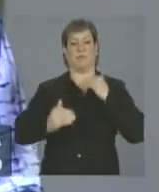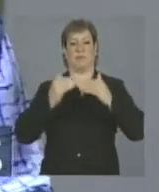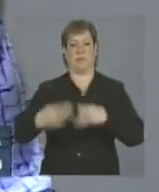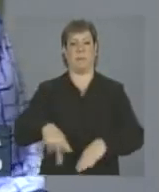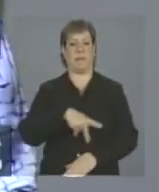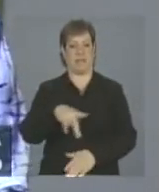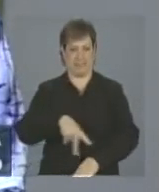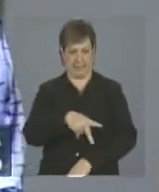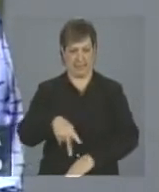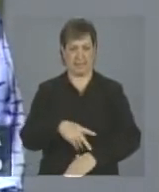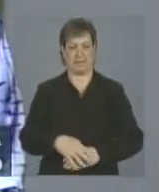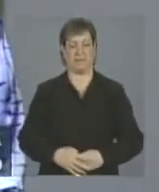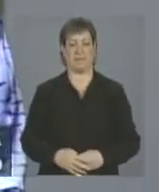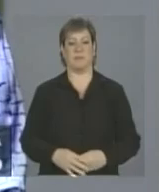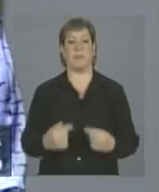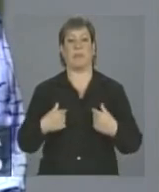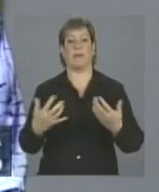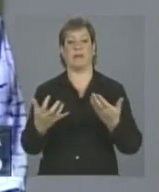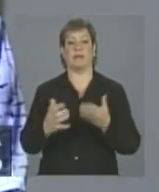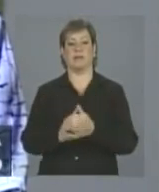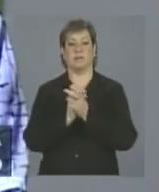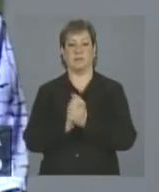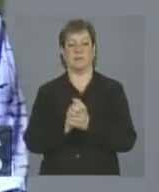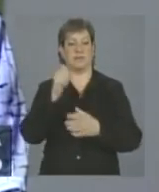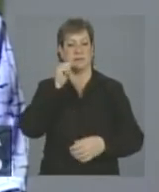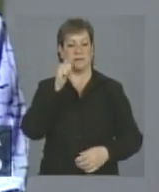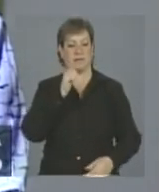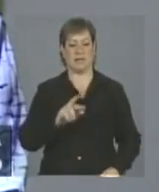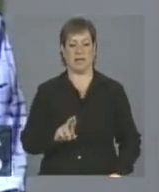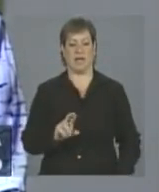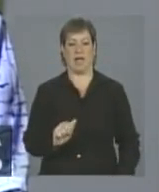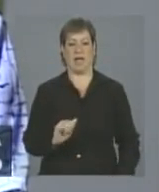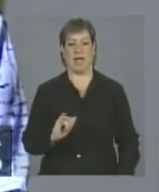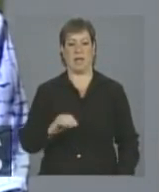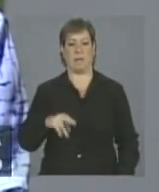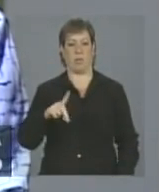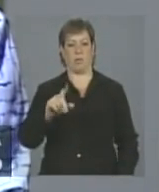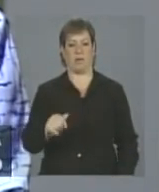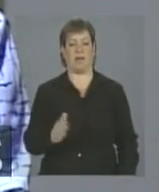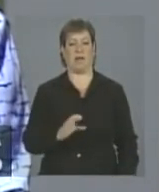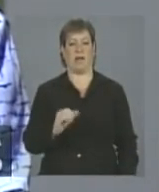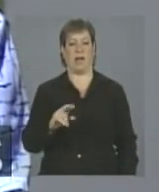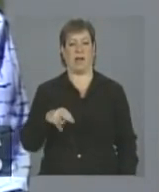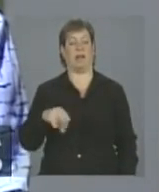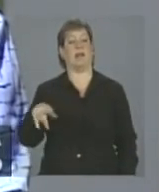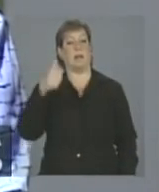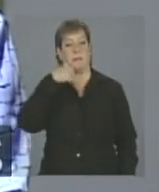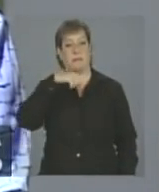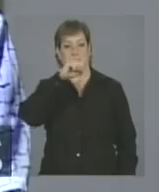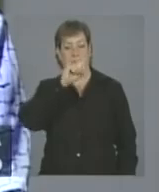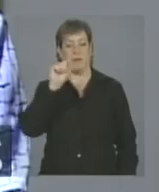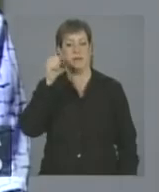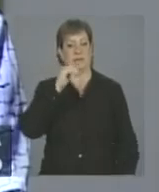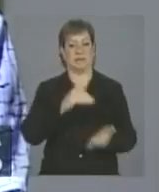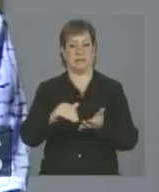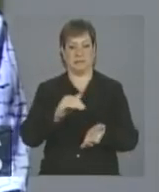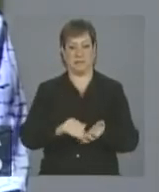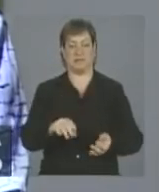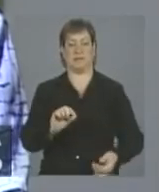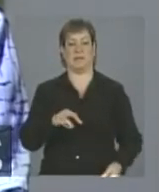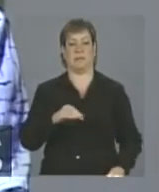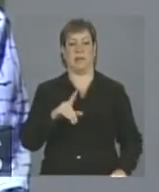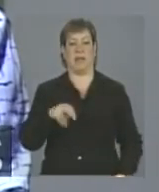desse país. Queria cumprimentar a senhora Raimunda Carneiro, mãe da secretária Milena Oliveira de